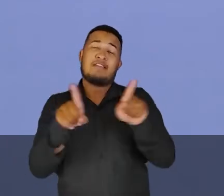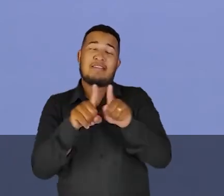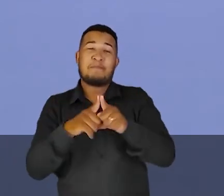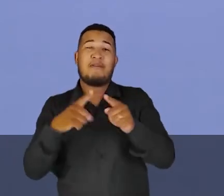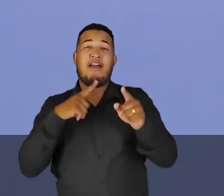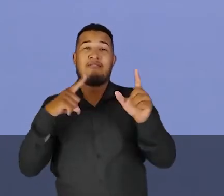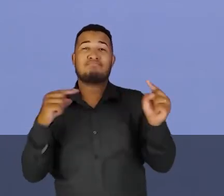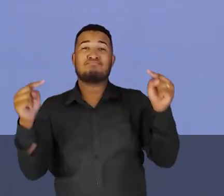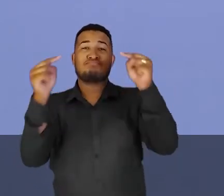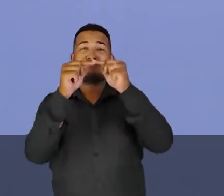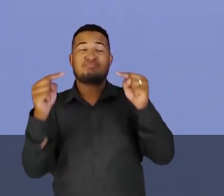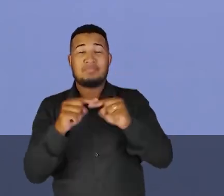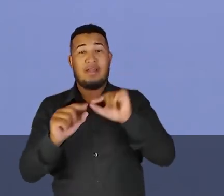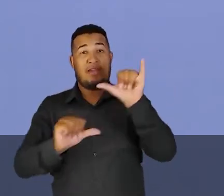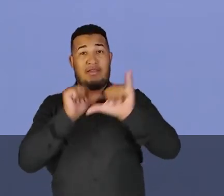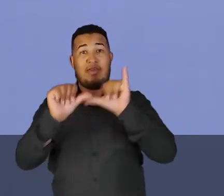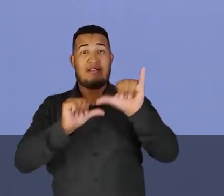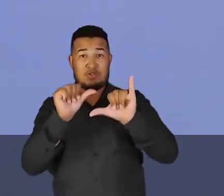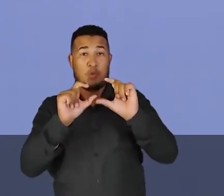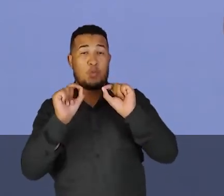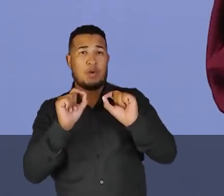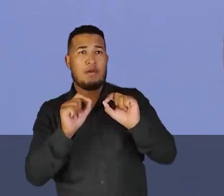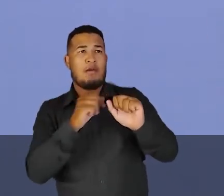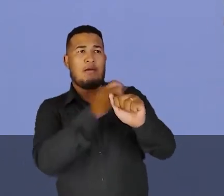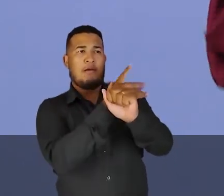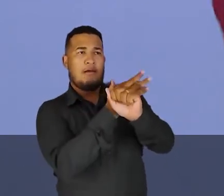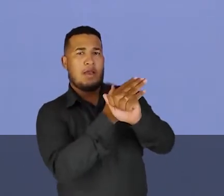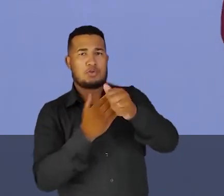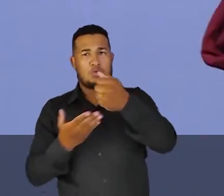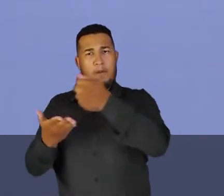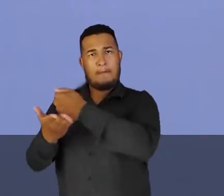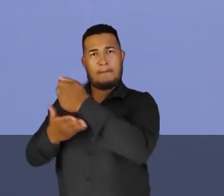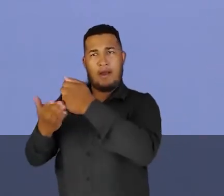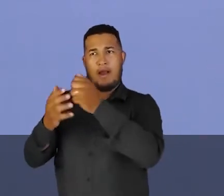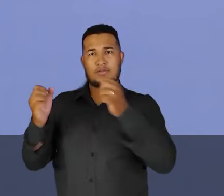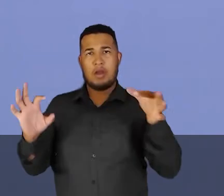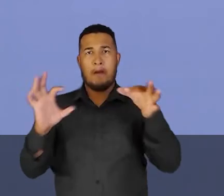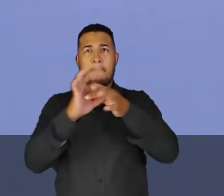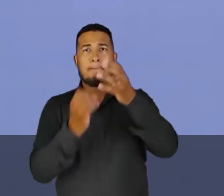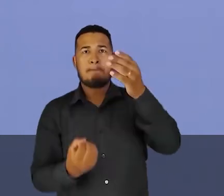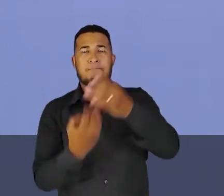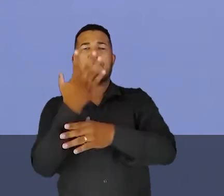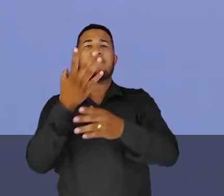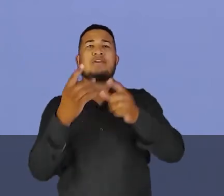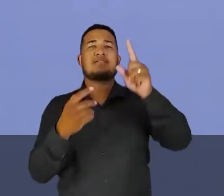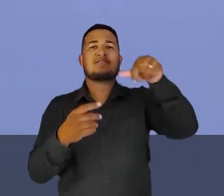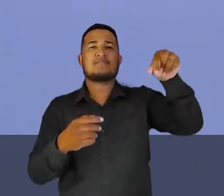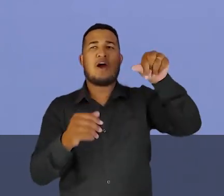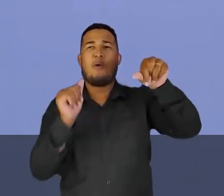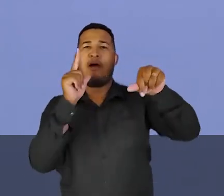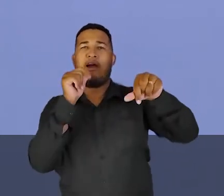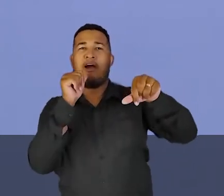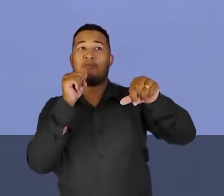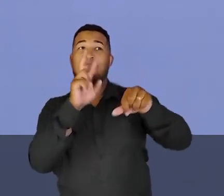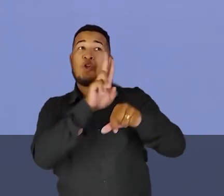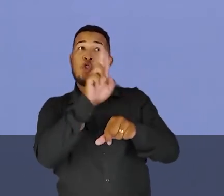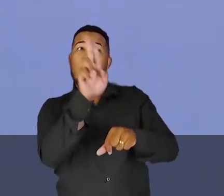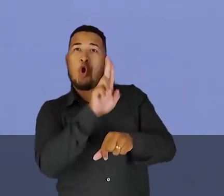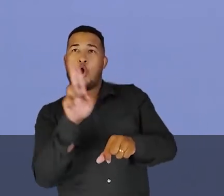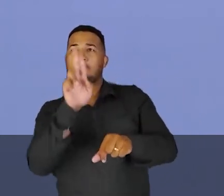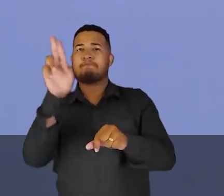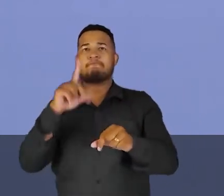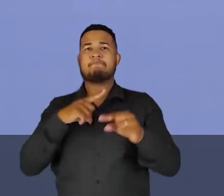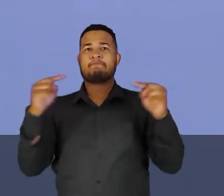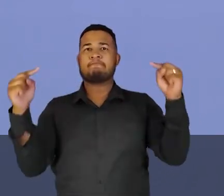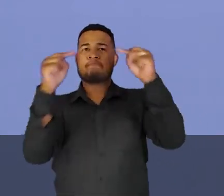aí a reação ácido, base, sal e água e montando, então, o nome desse sal, que é derivado do nome do ácido